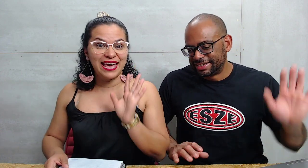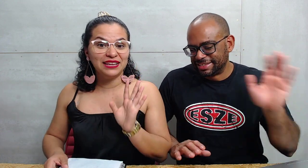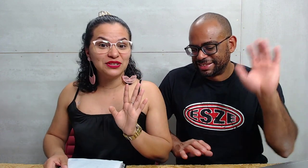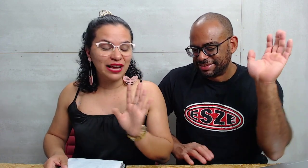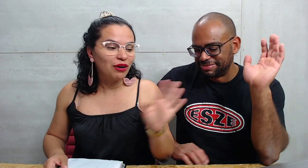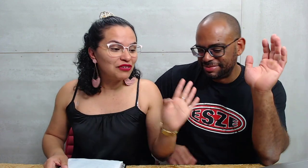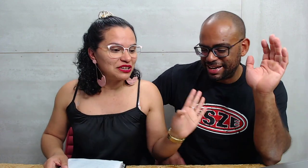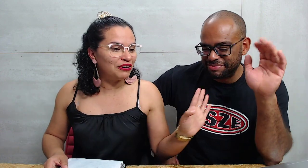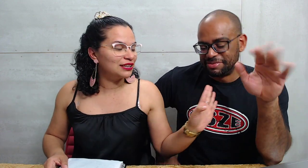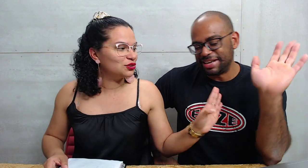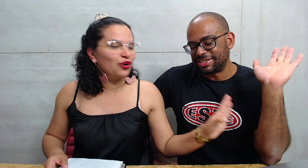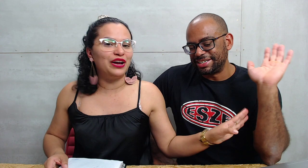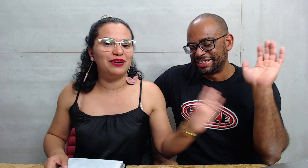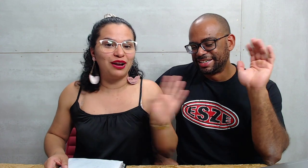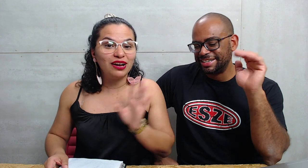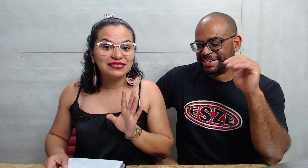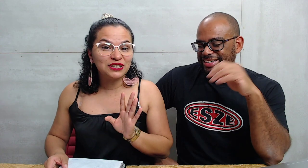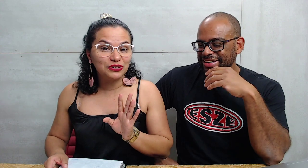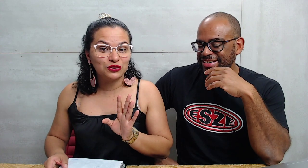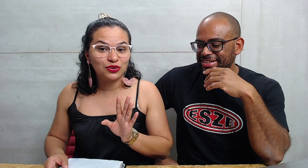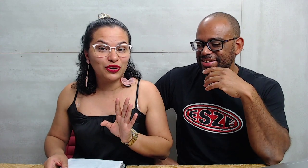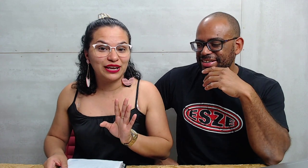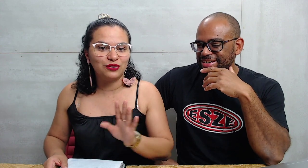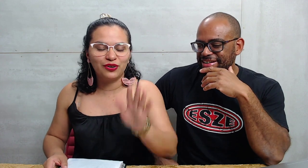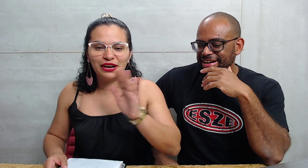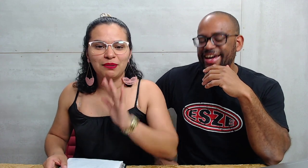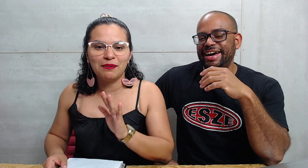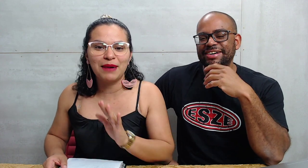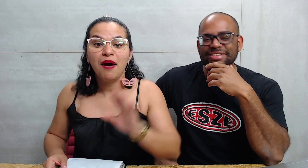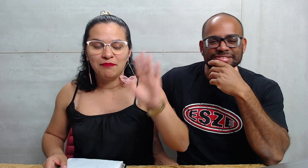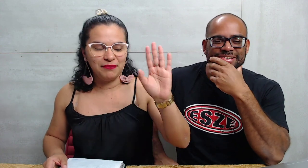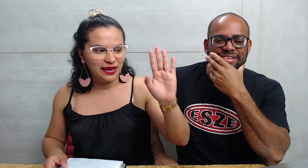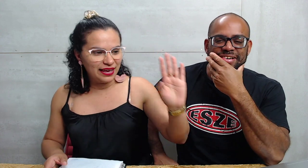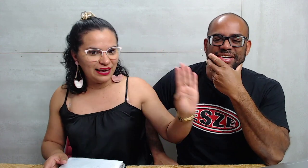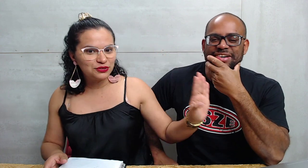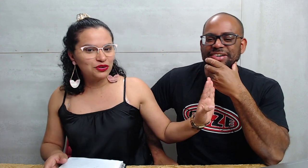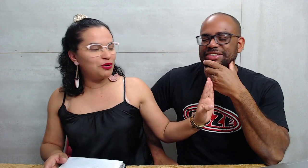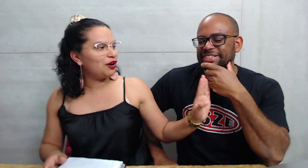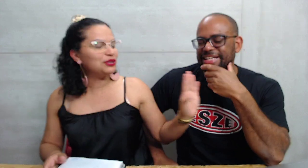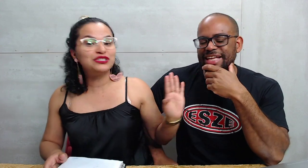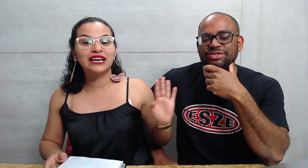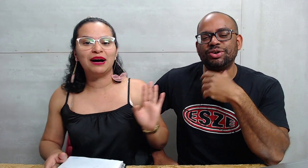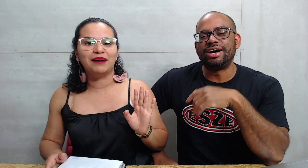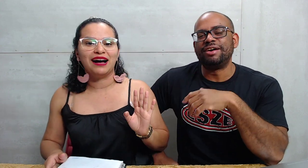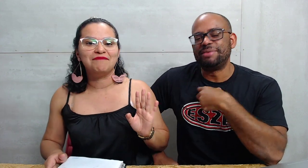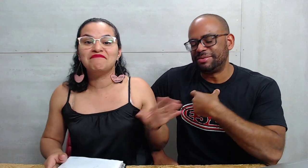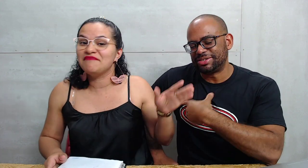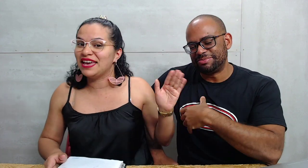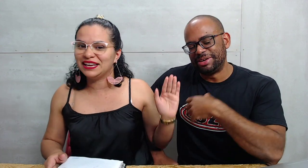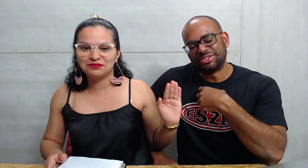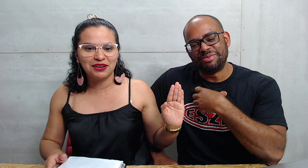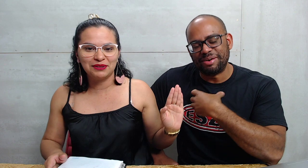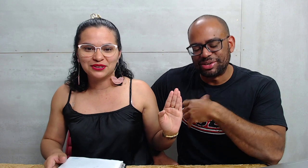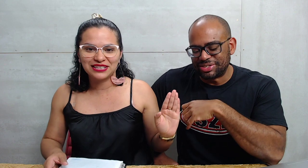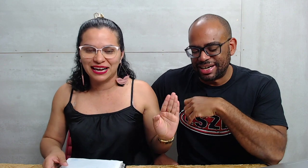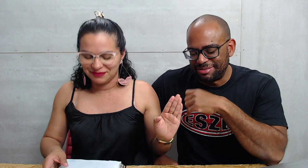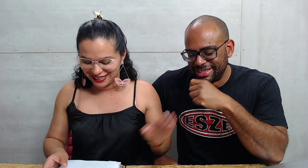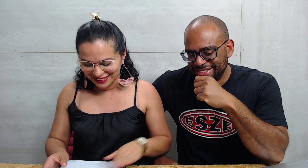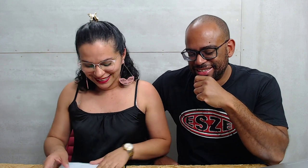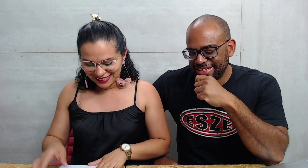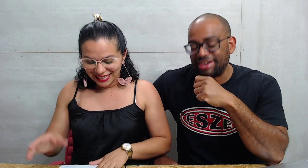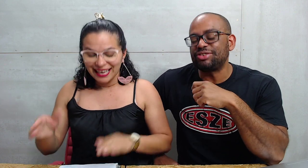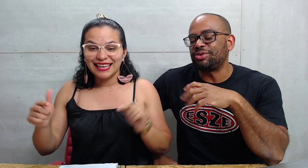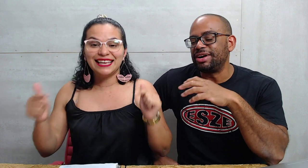bem. Menos, é igual você menos, falando menos do Correio. É igual o Alessandro falando do Correio. Correio é. Menos o meu amigo Zamba. Menos o Correio, menos meu amigo